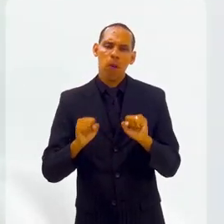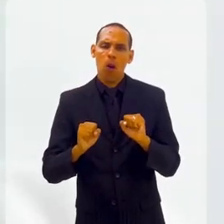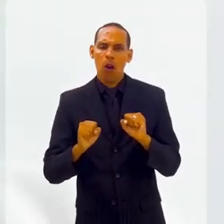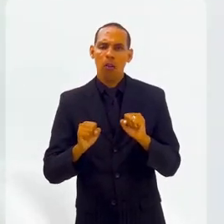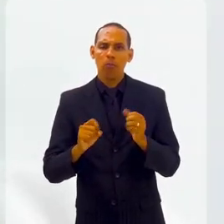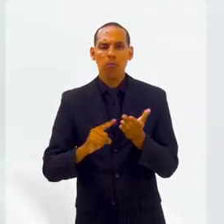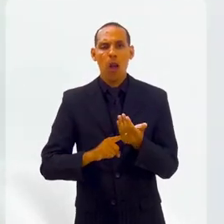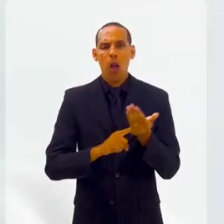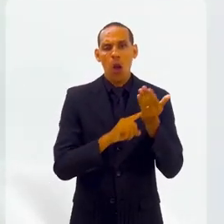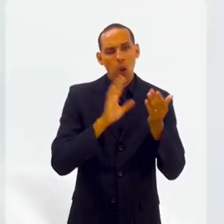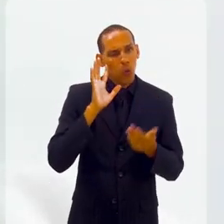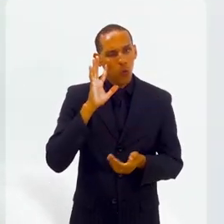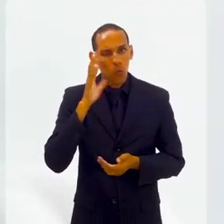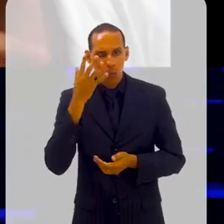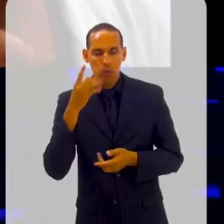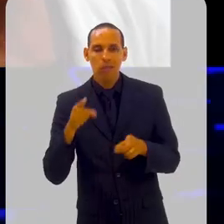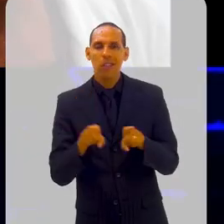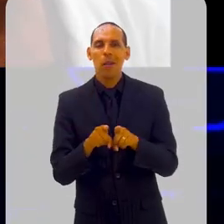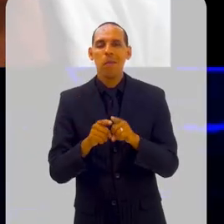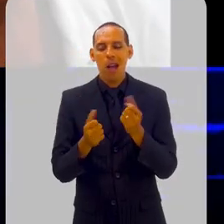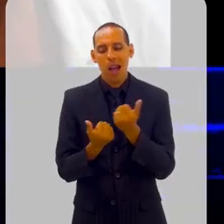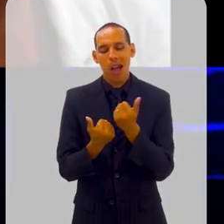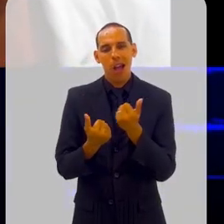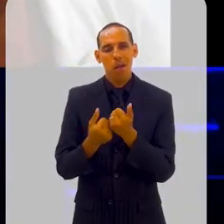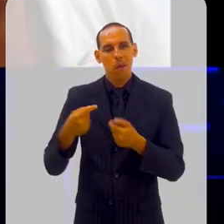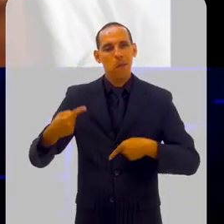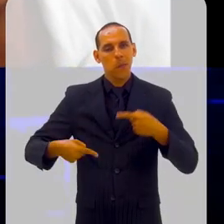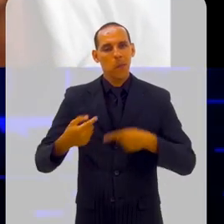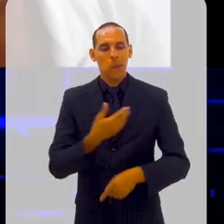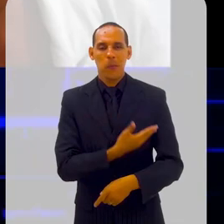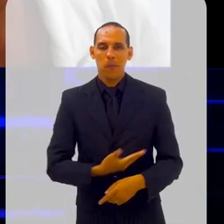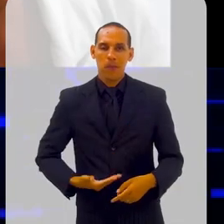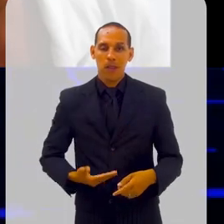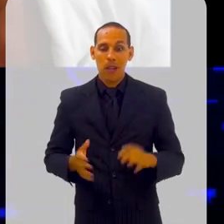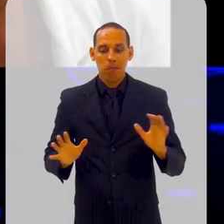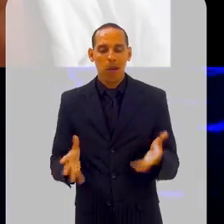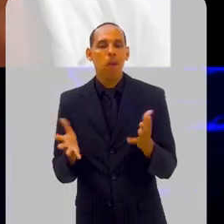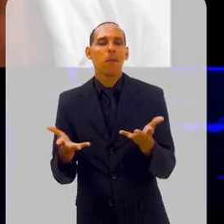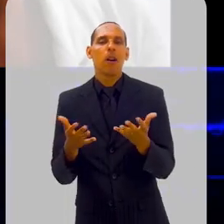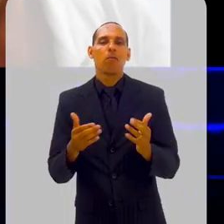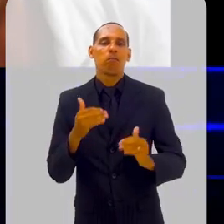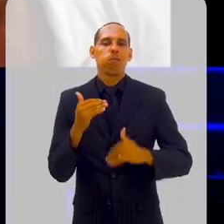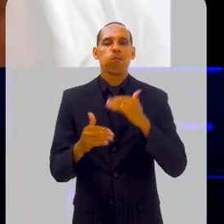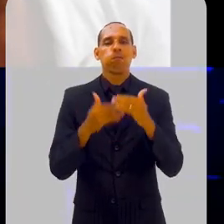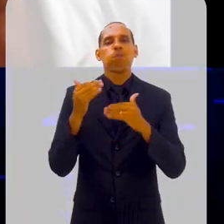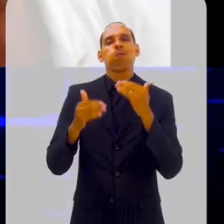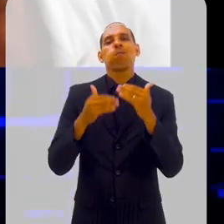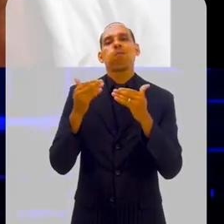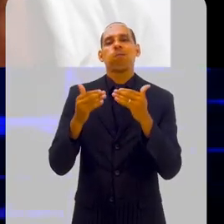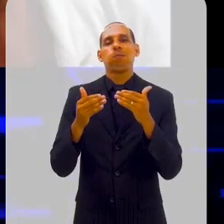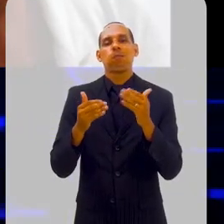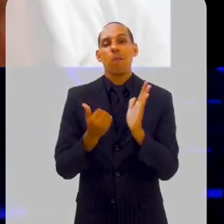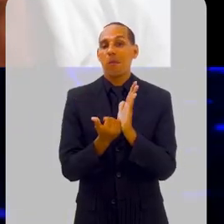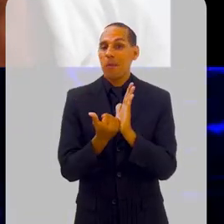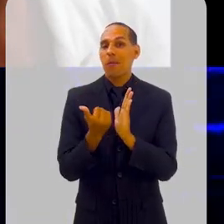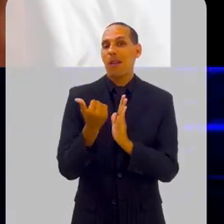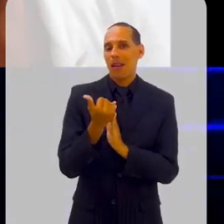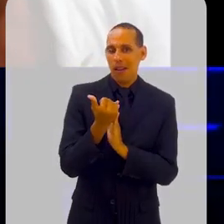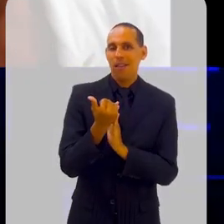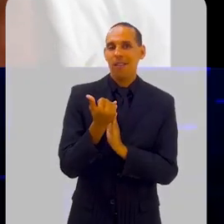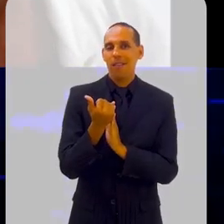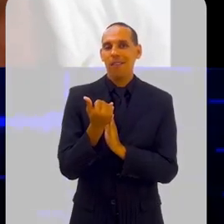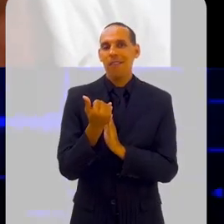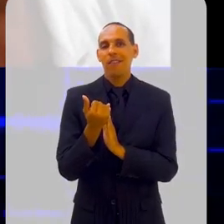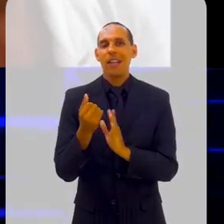tecnológicas de apoio a políticas públicas né que vão promover o crescimento desenvolvimento tecnológico econômico